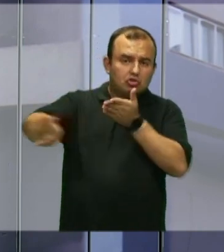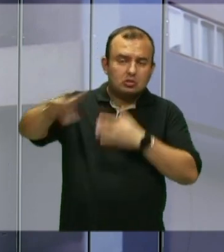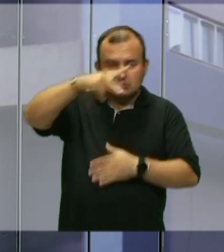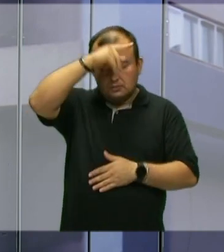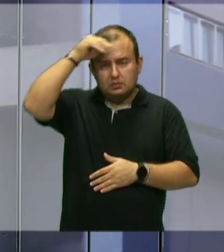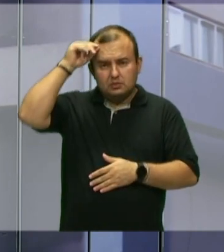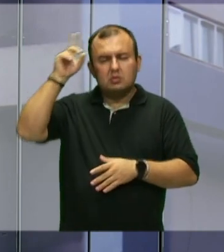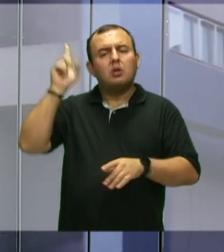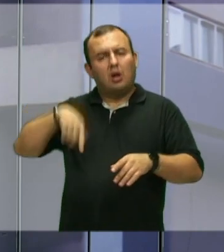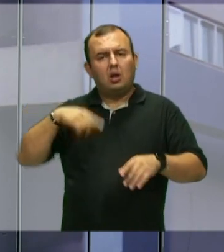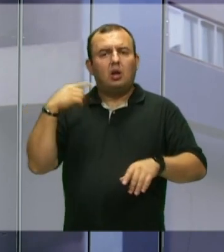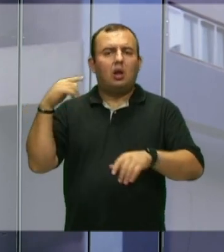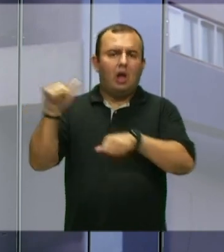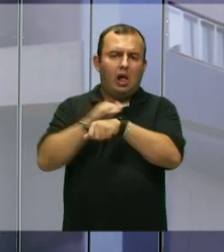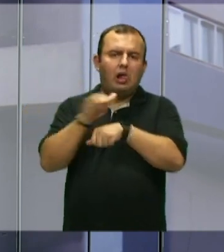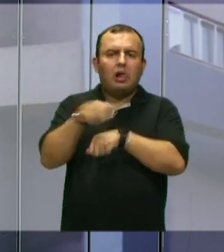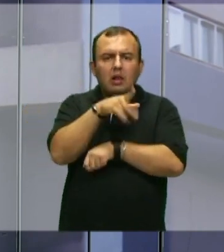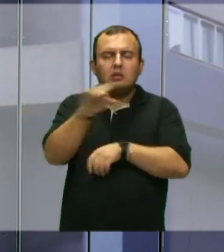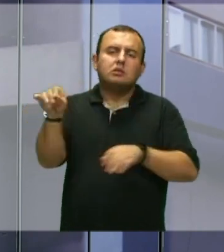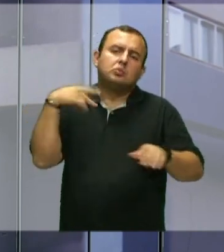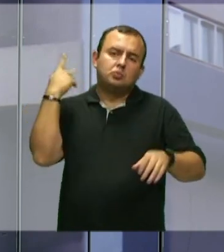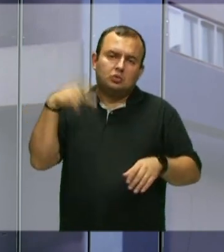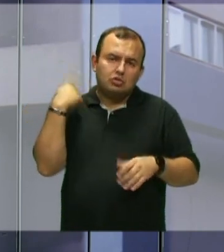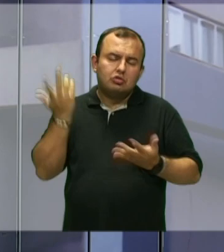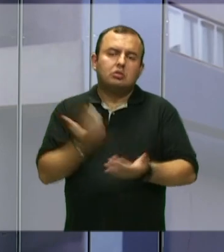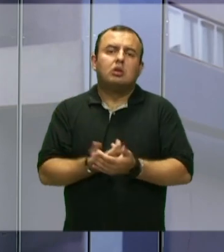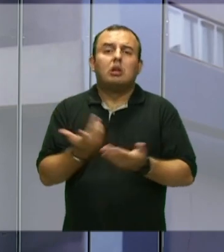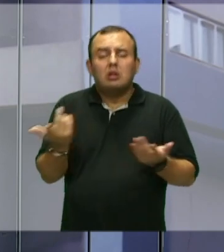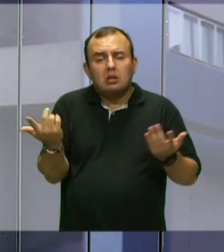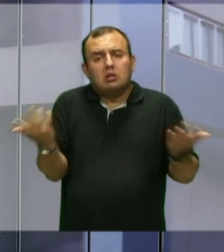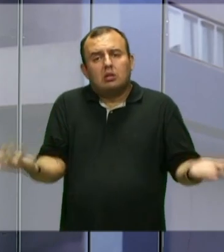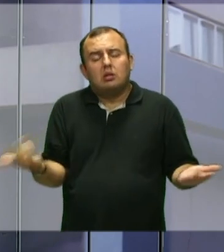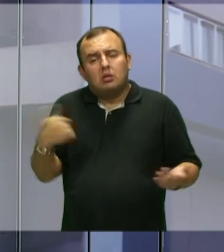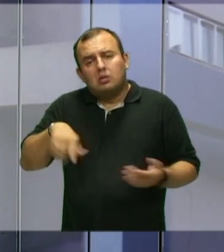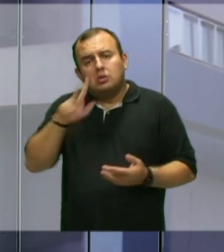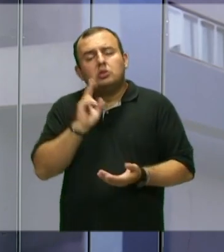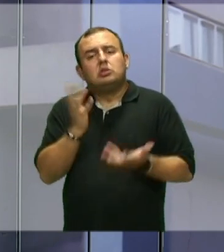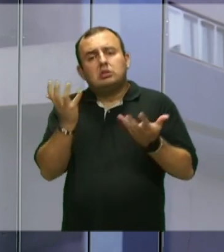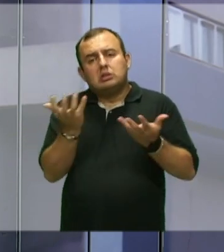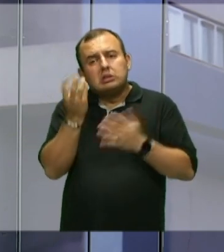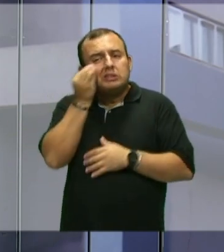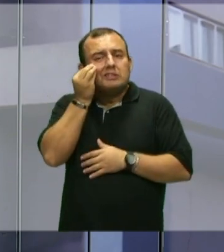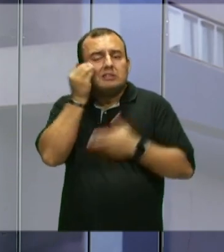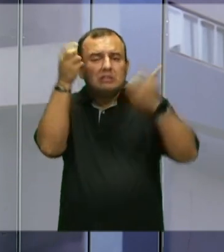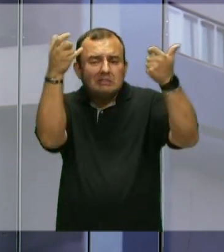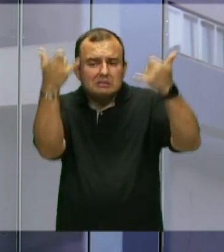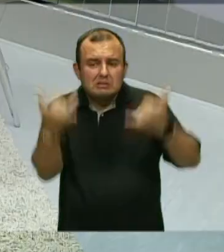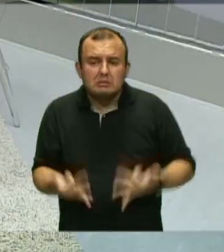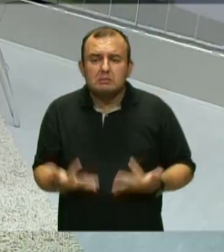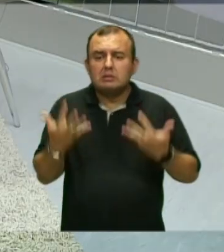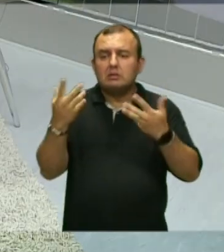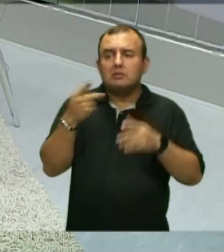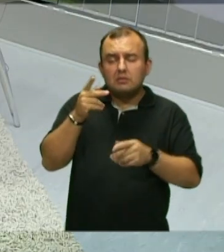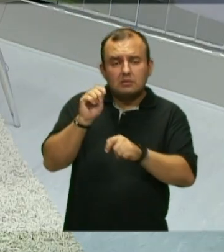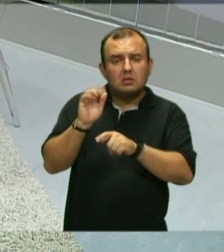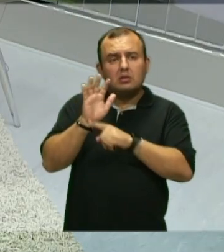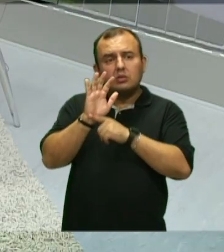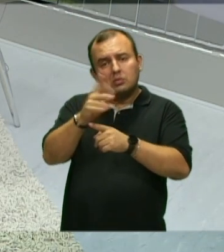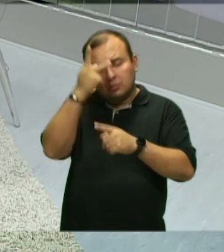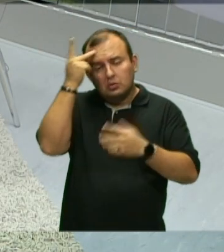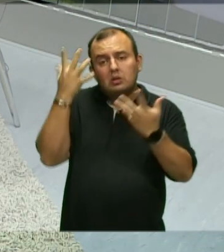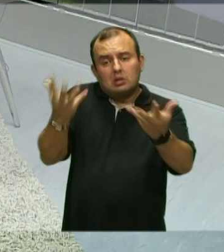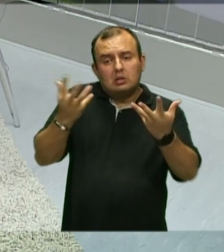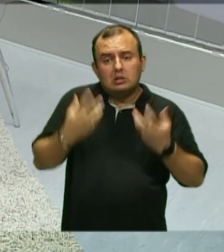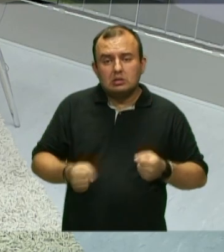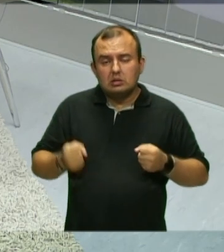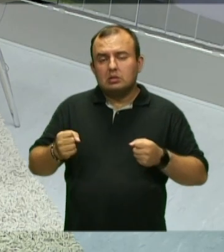ato político puramente. Então, por mais que a gente tenta explicar e convencer diante da